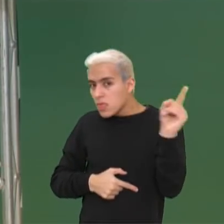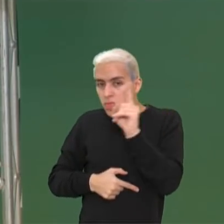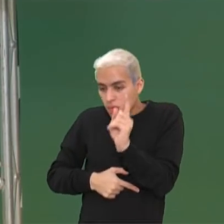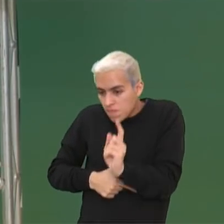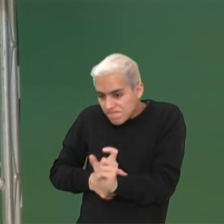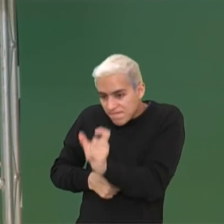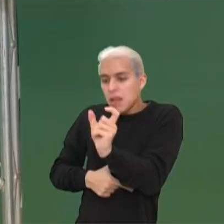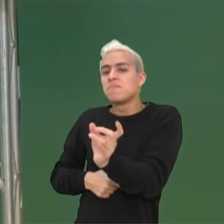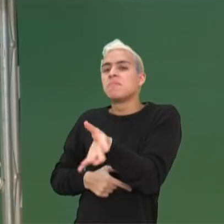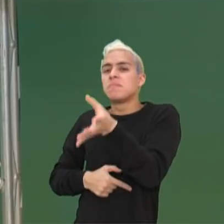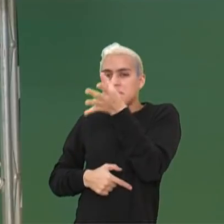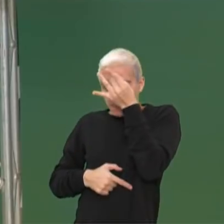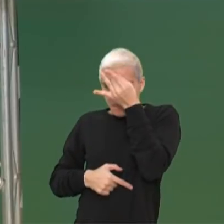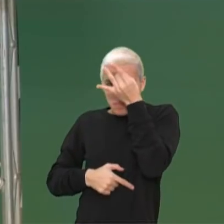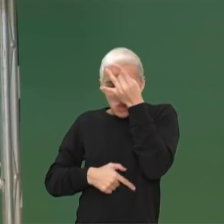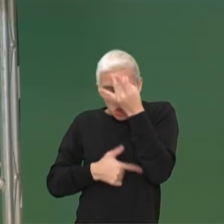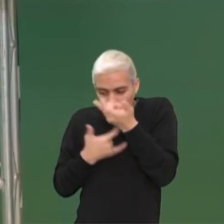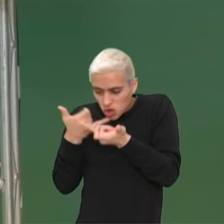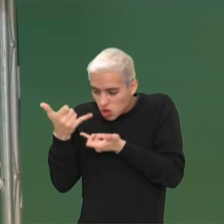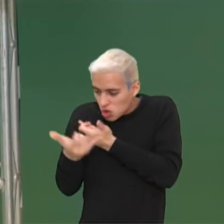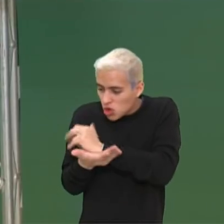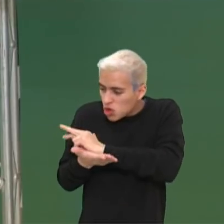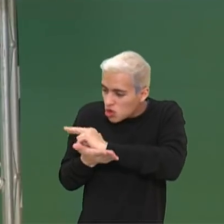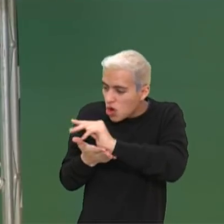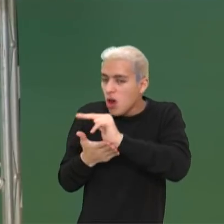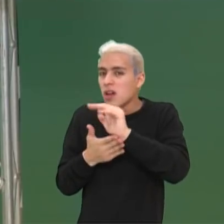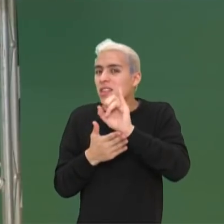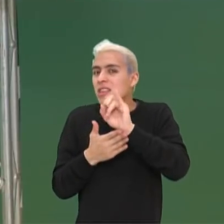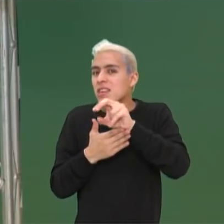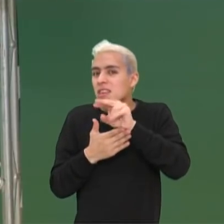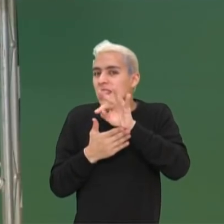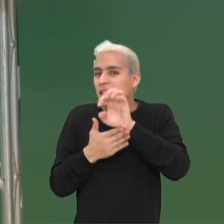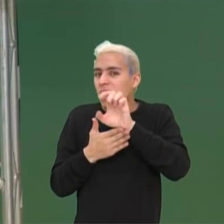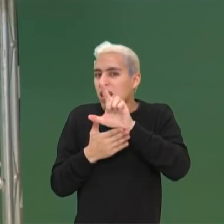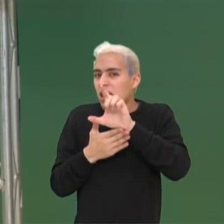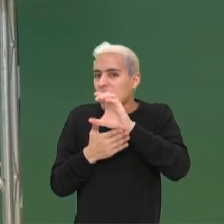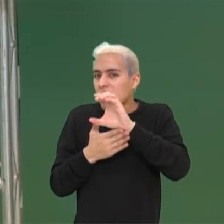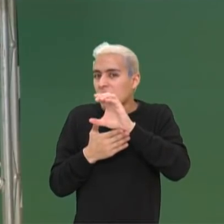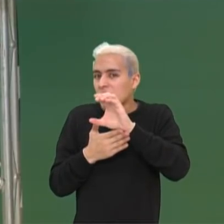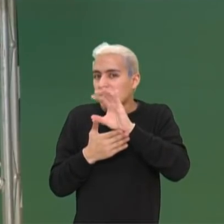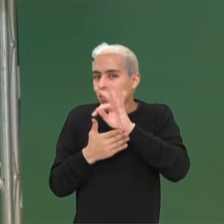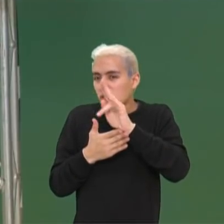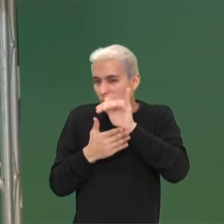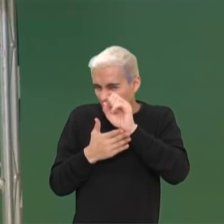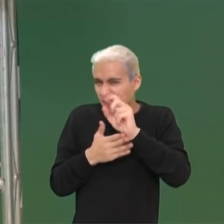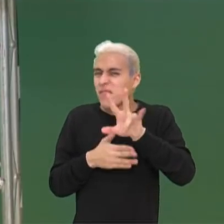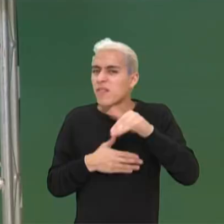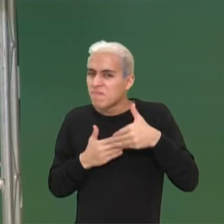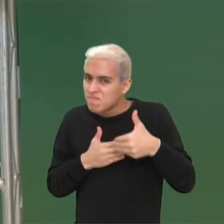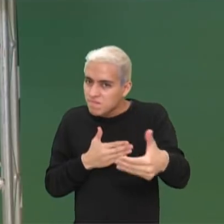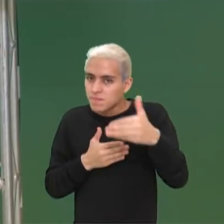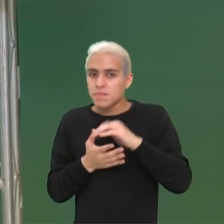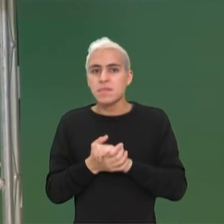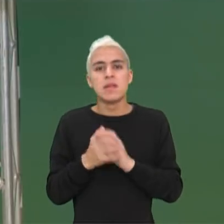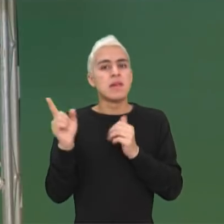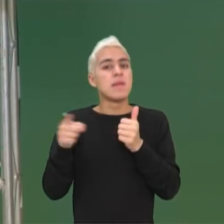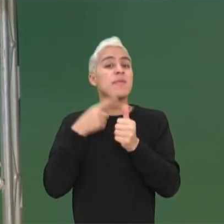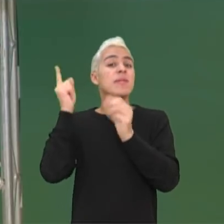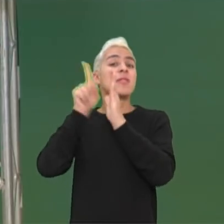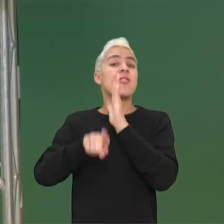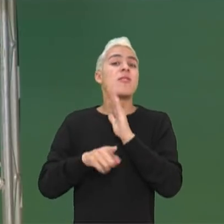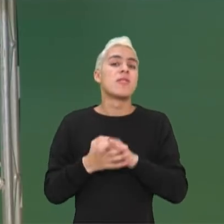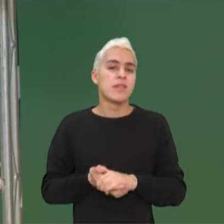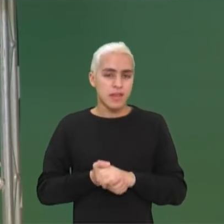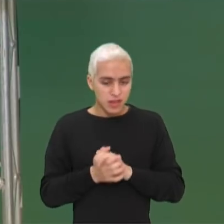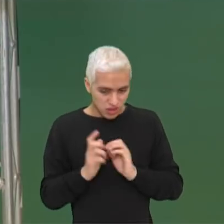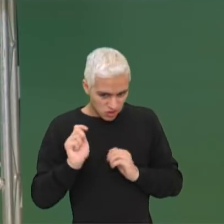Então, classificação dos jogos, principalmente os intelectuais. Vamos para o nosso primeiro quiz aqui do dia.